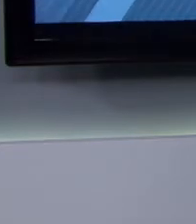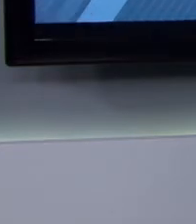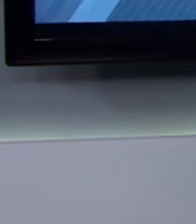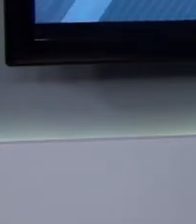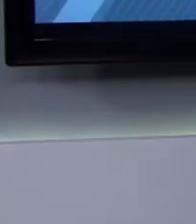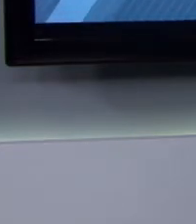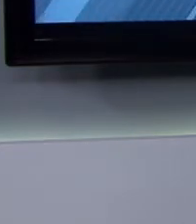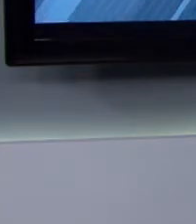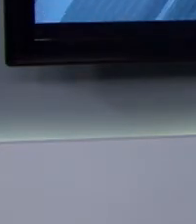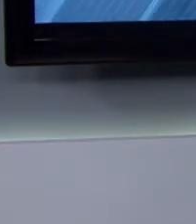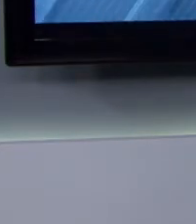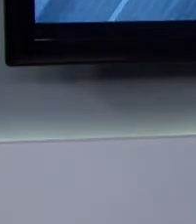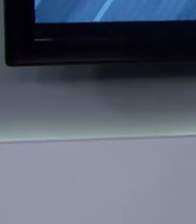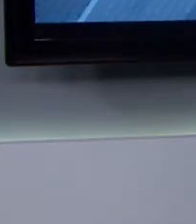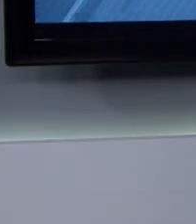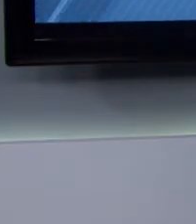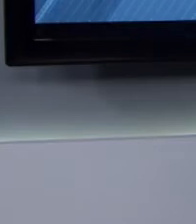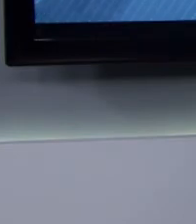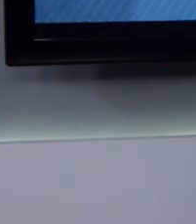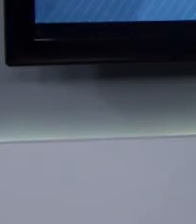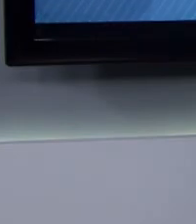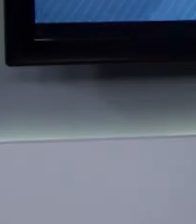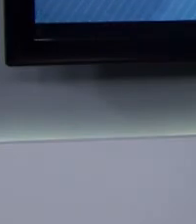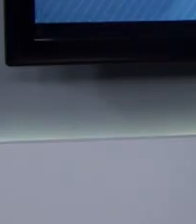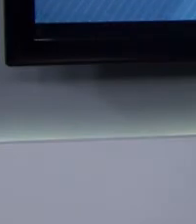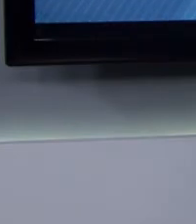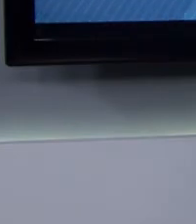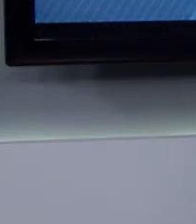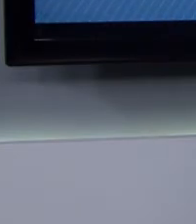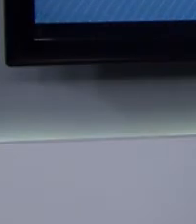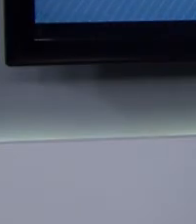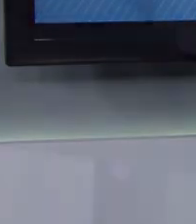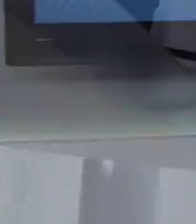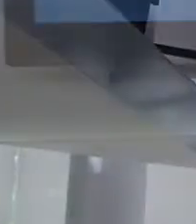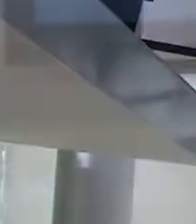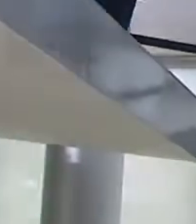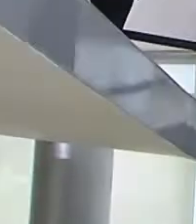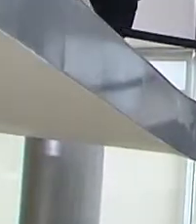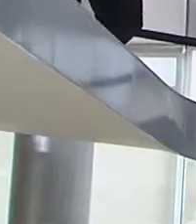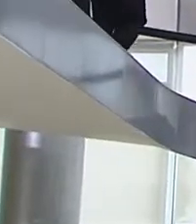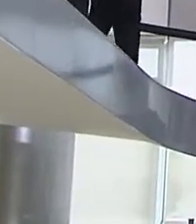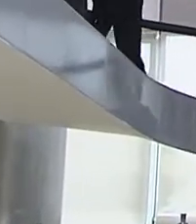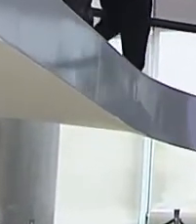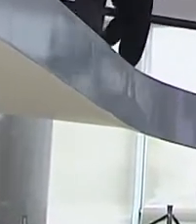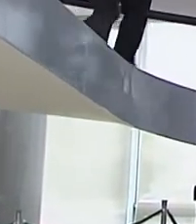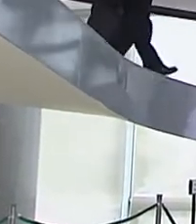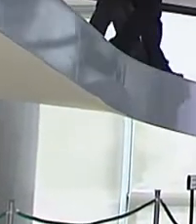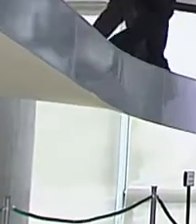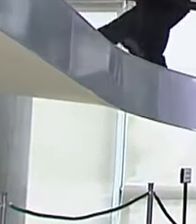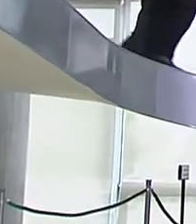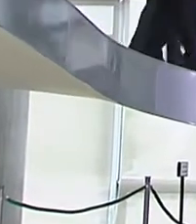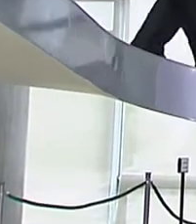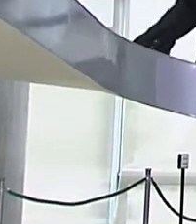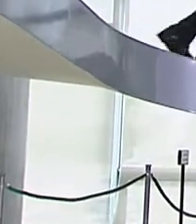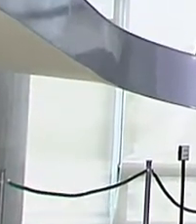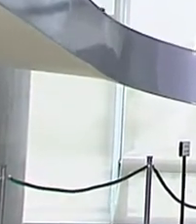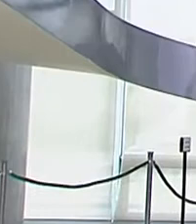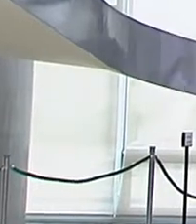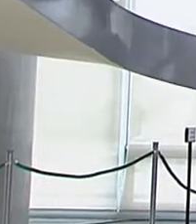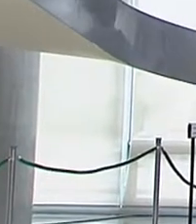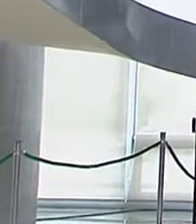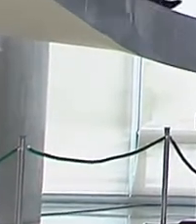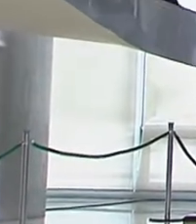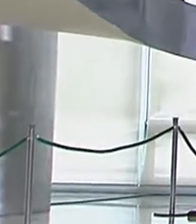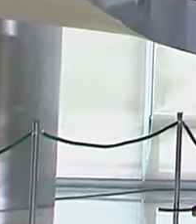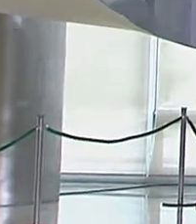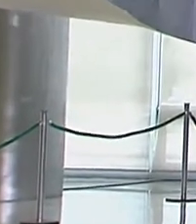michel temer com líderes empresariais vamos acompanhar da fazenda henrique meirelles o ministro de